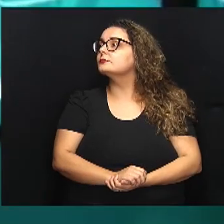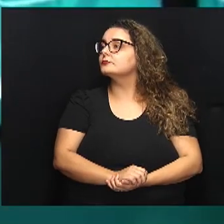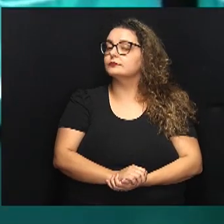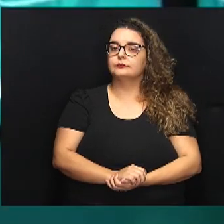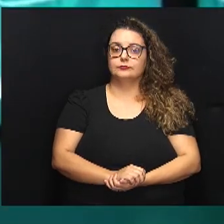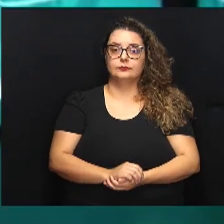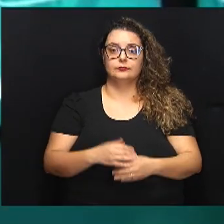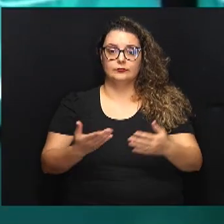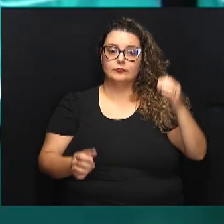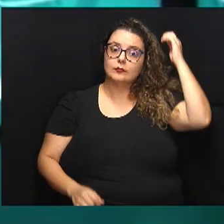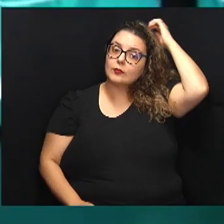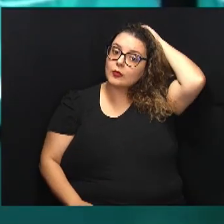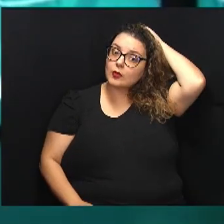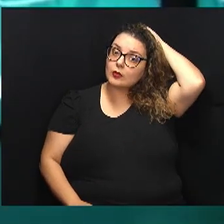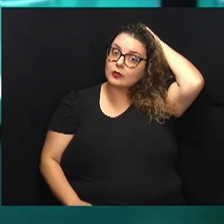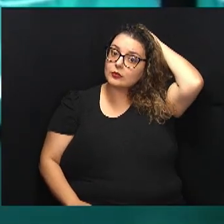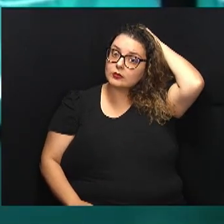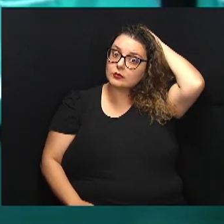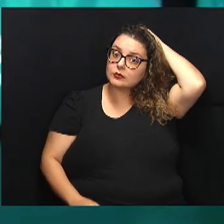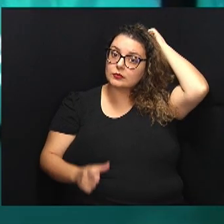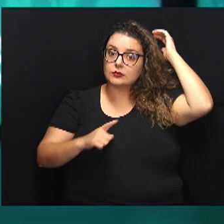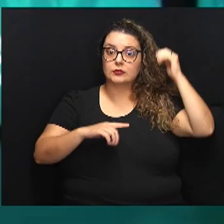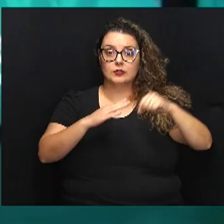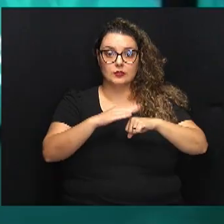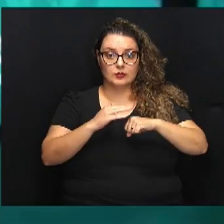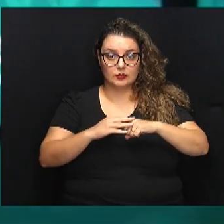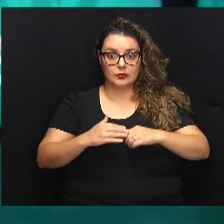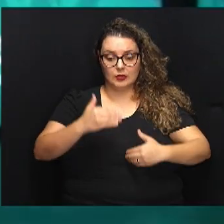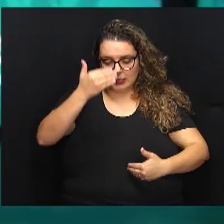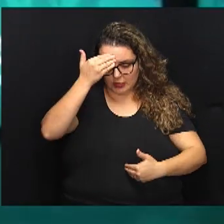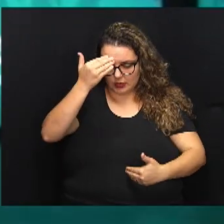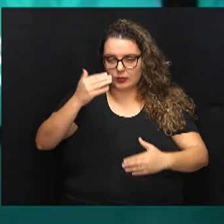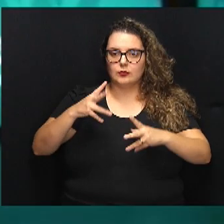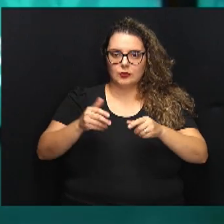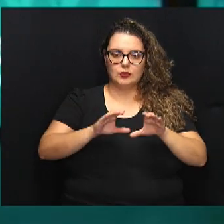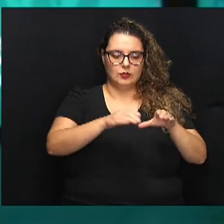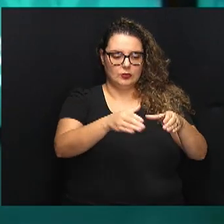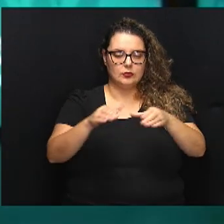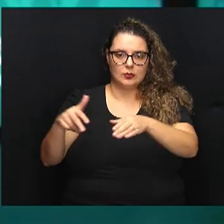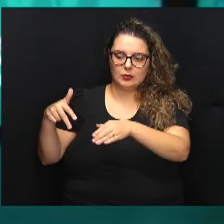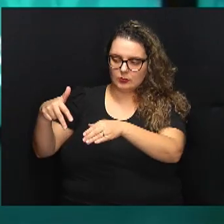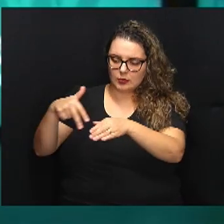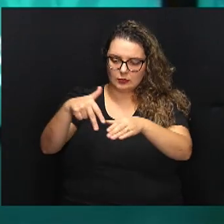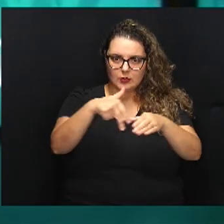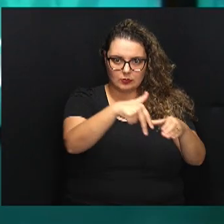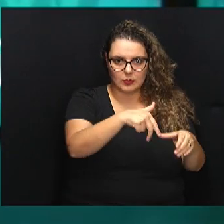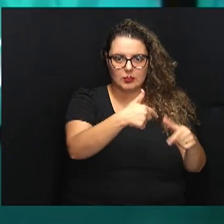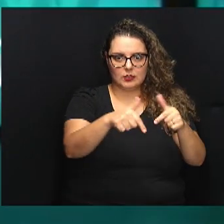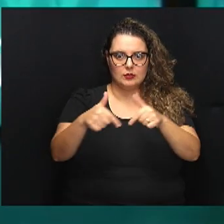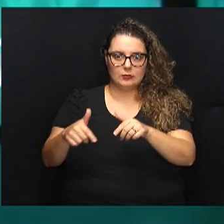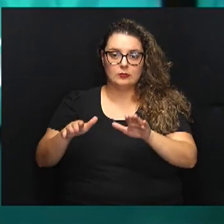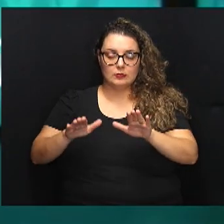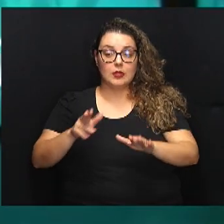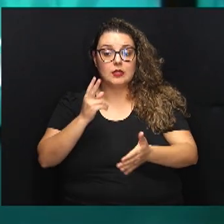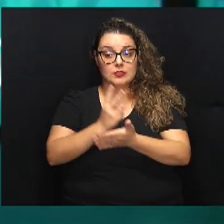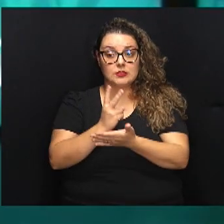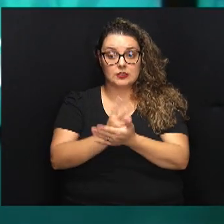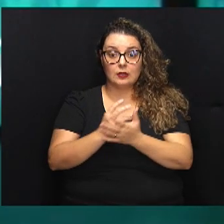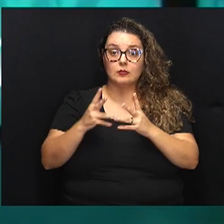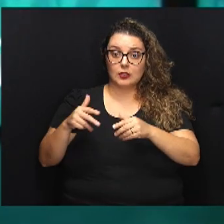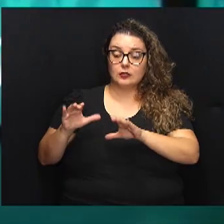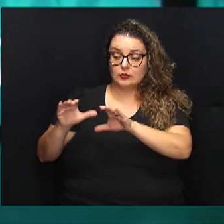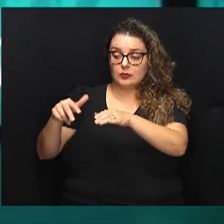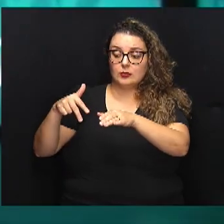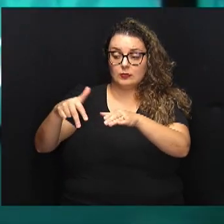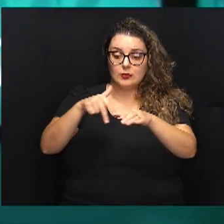Tenho um enorme carinho e gratidão por todos os clubes que eu já trabalhei e passei, mas sempre em todos os